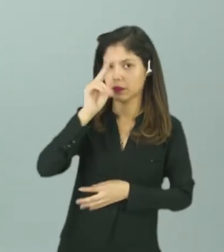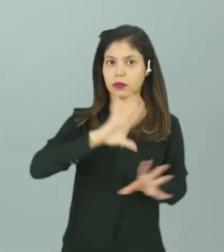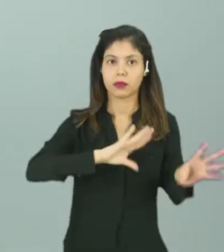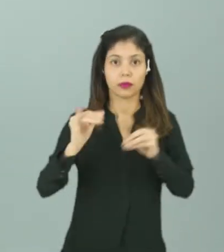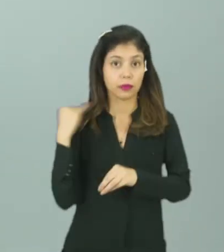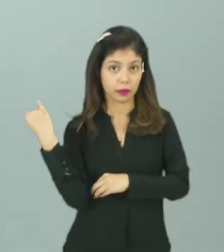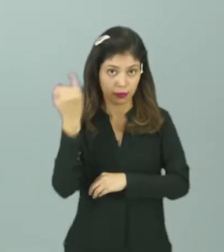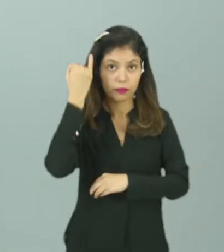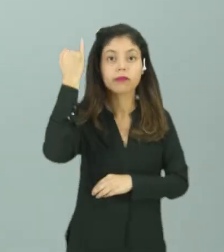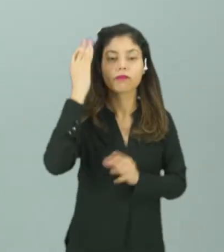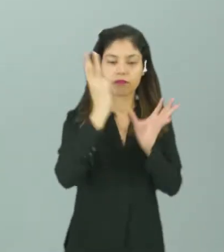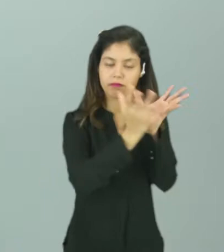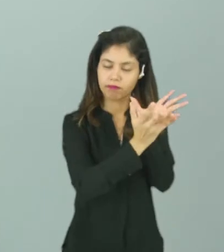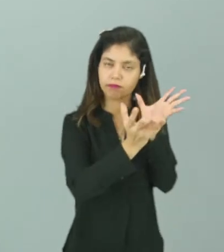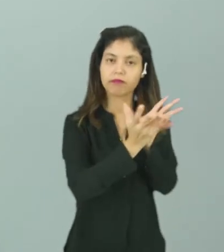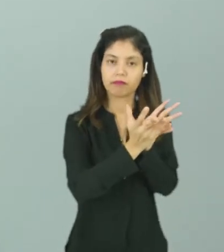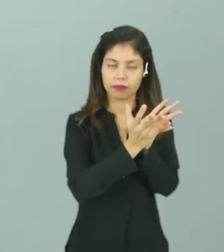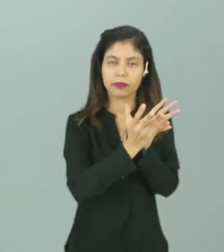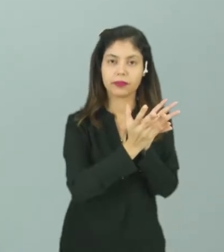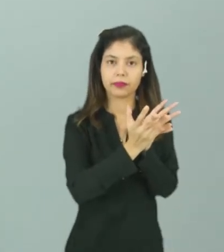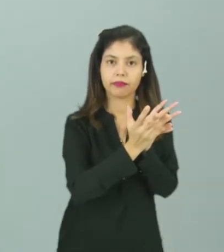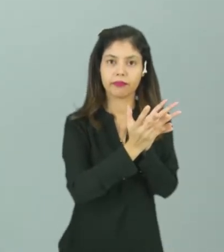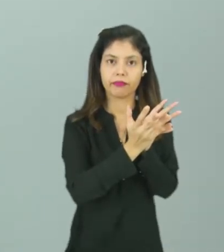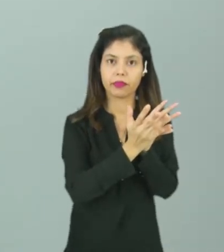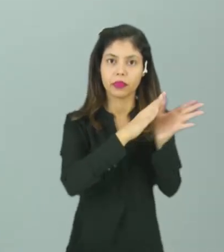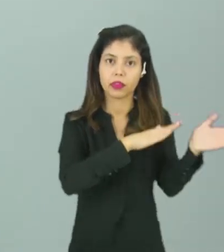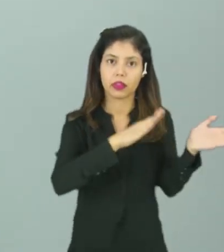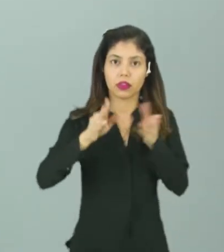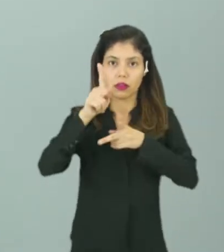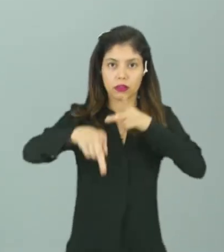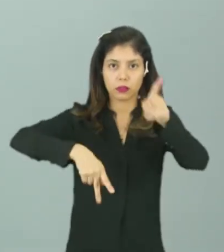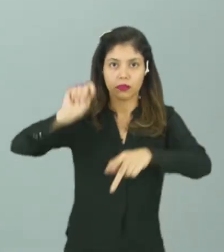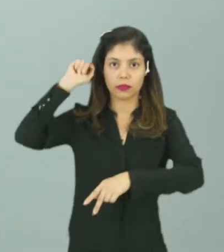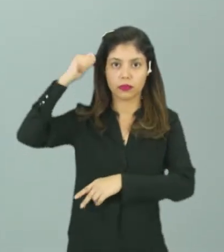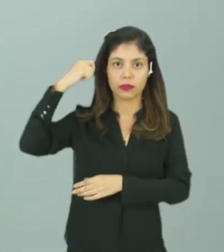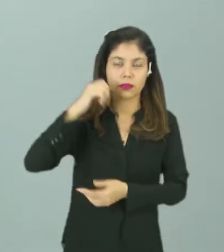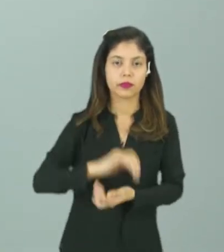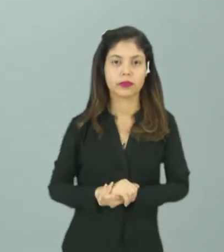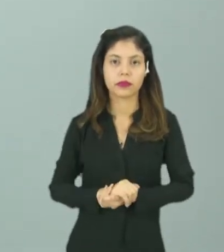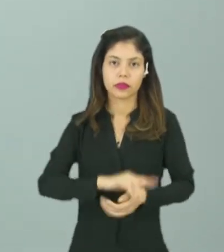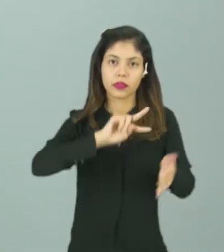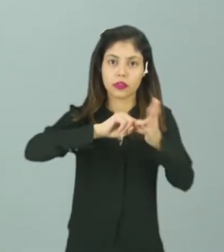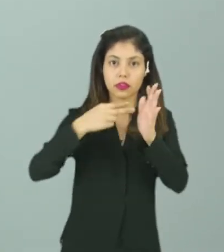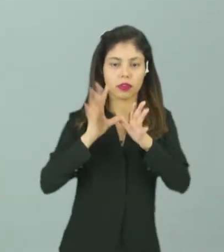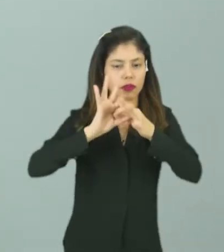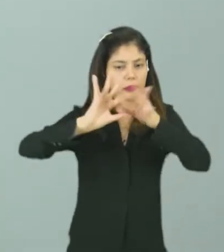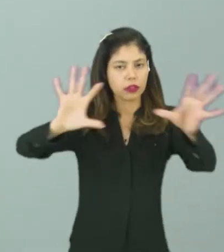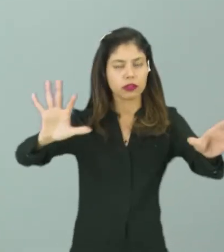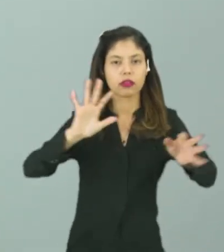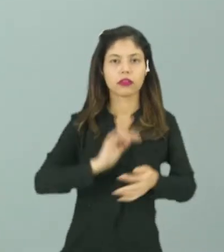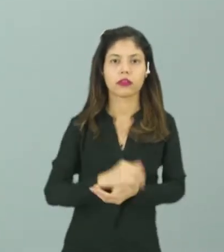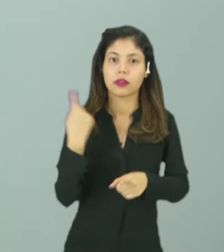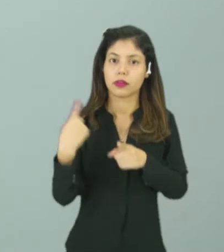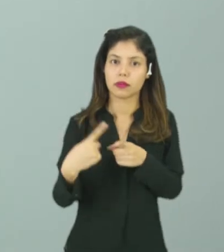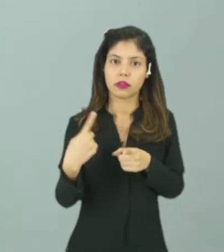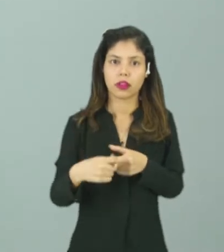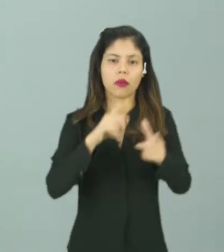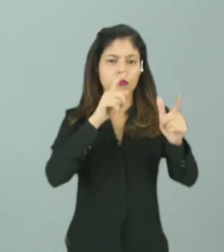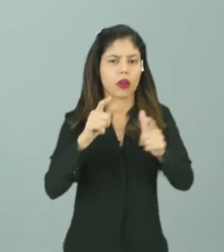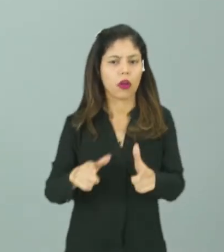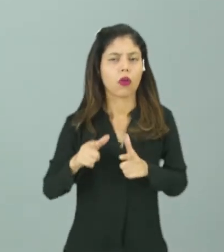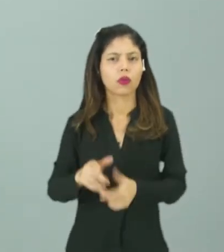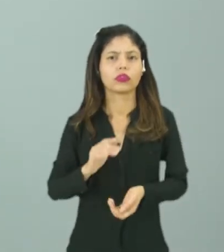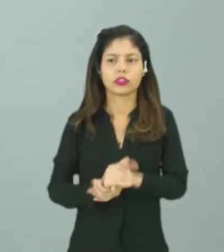dessas comunidades. Essas comunidades, para o povo negro, ela significa liberdade, porque era para onde eles